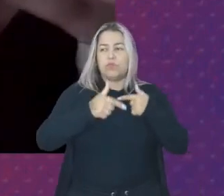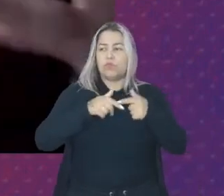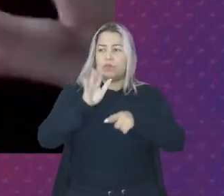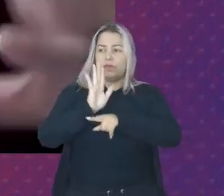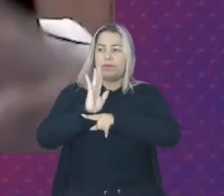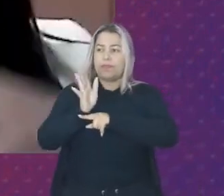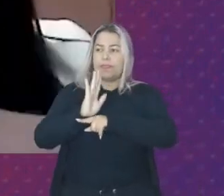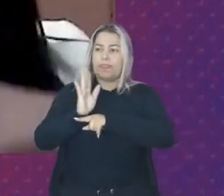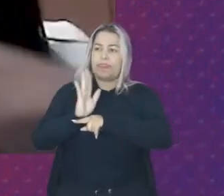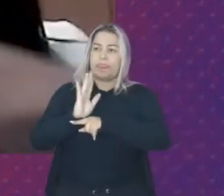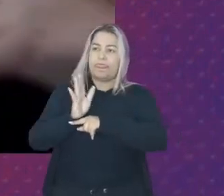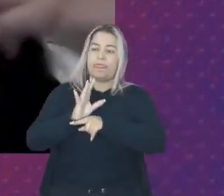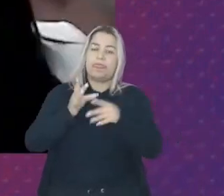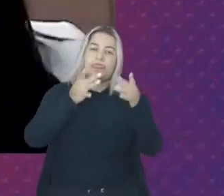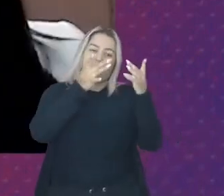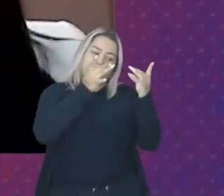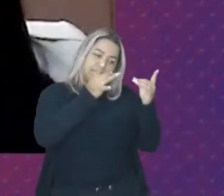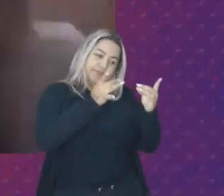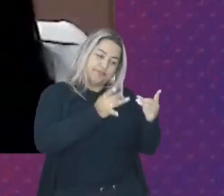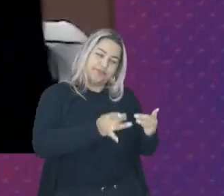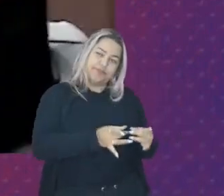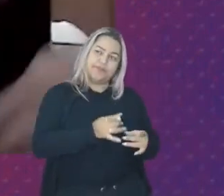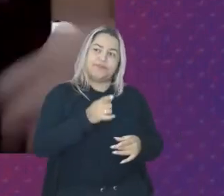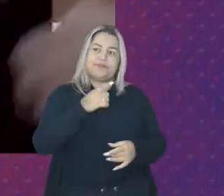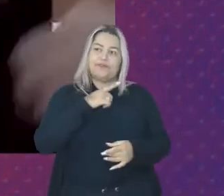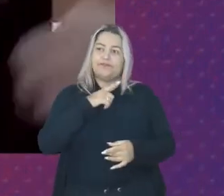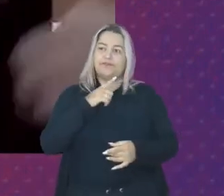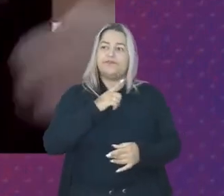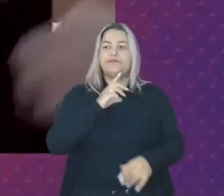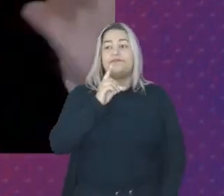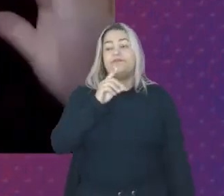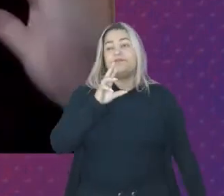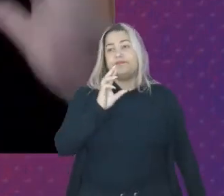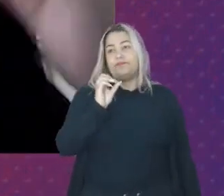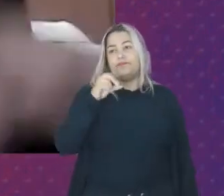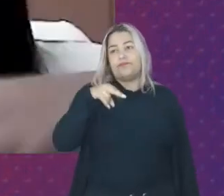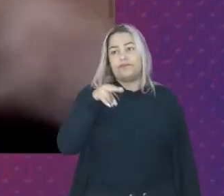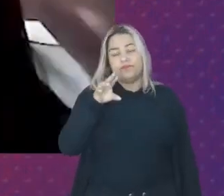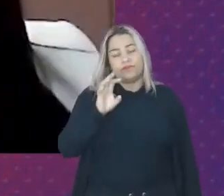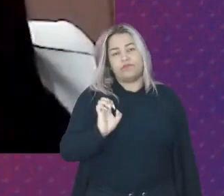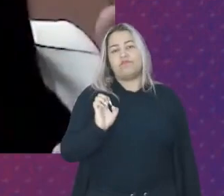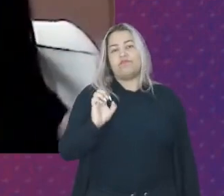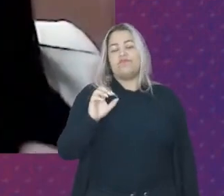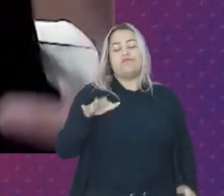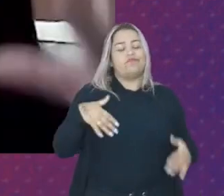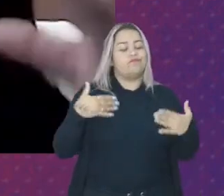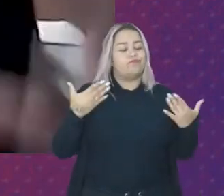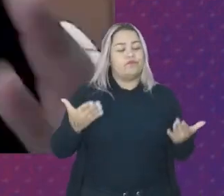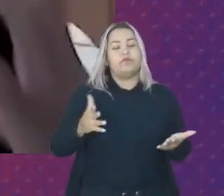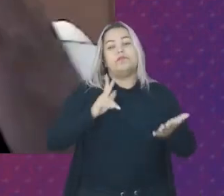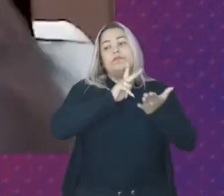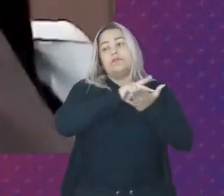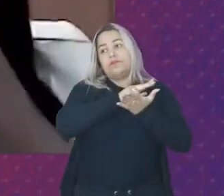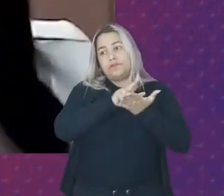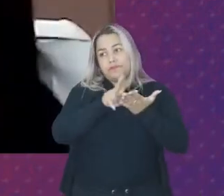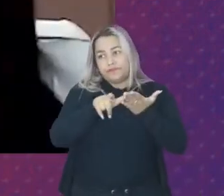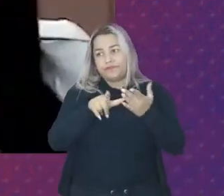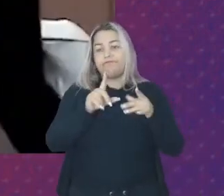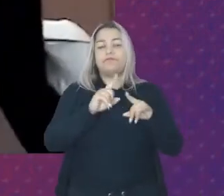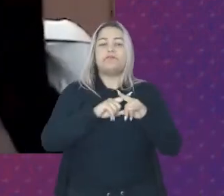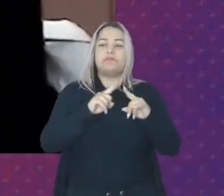vídeos muito trabalhados, sabe? Aqueles que tem drone, que tem um monte de coisa, enfim, mas